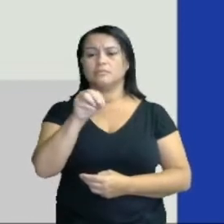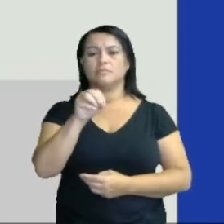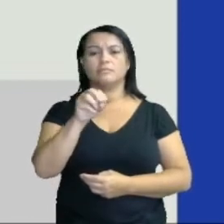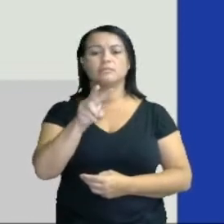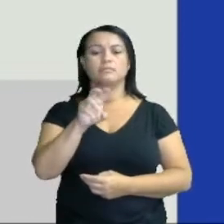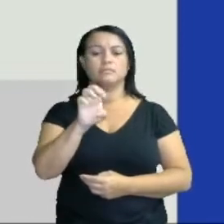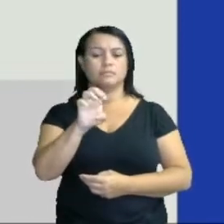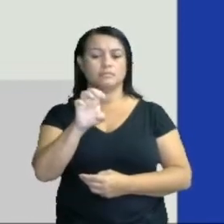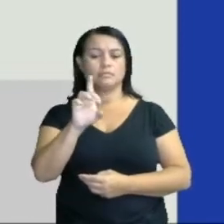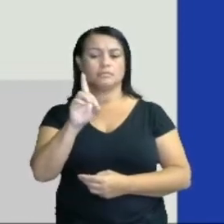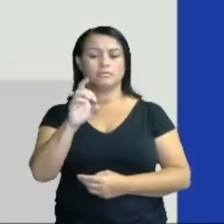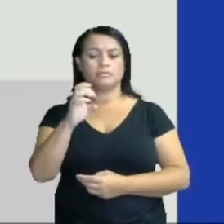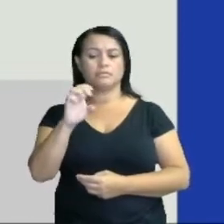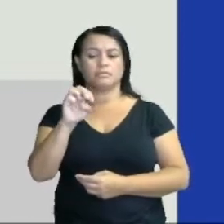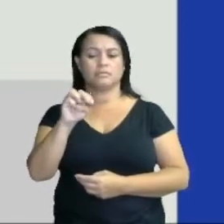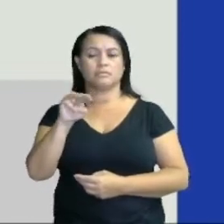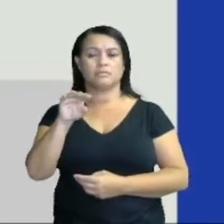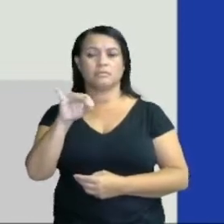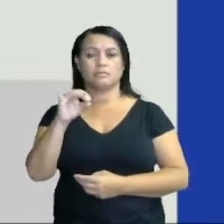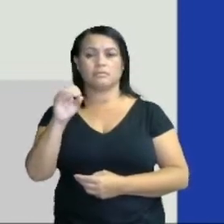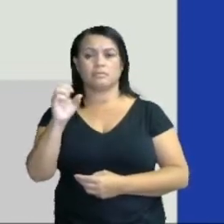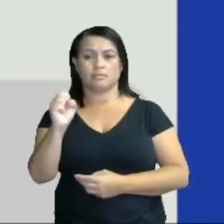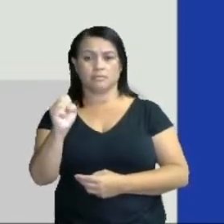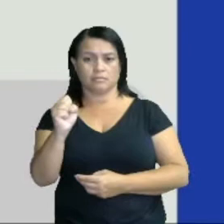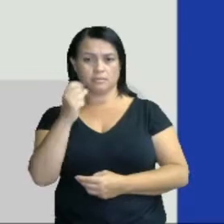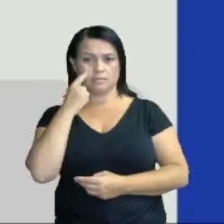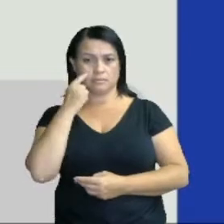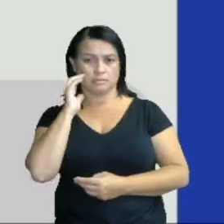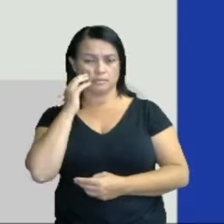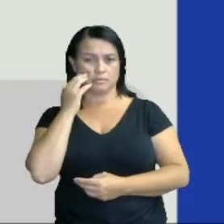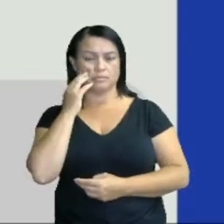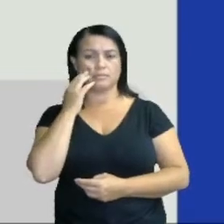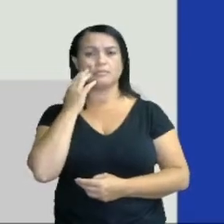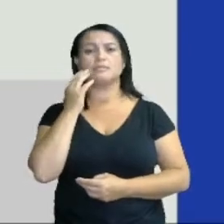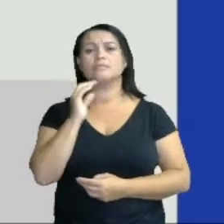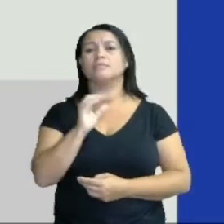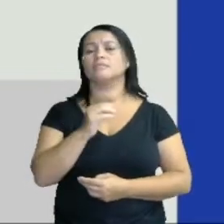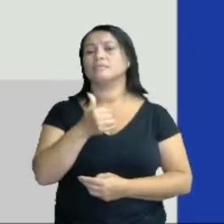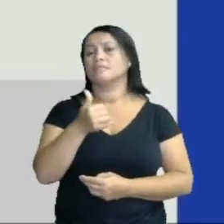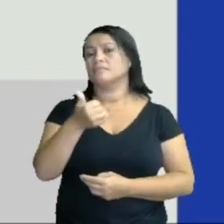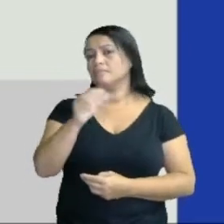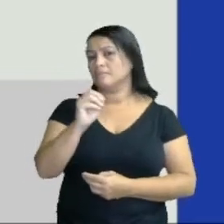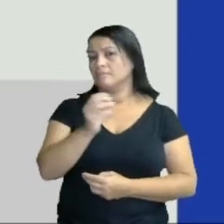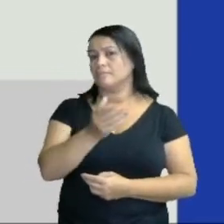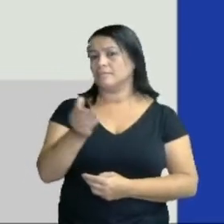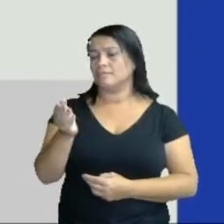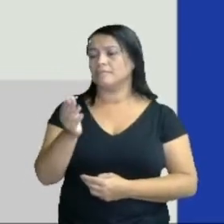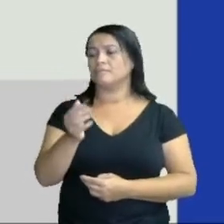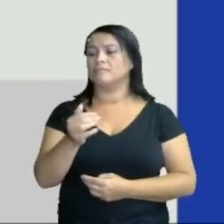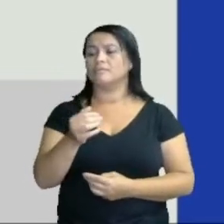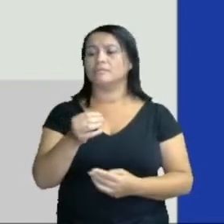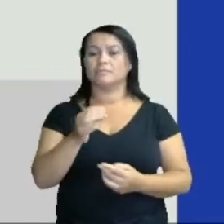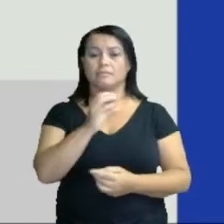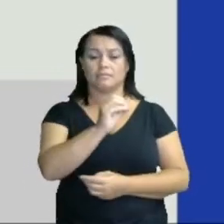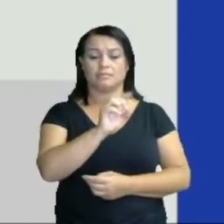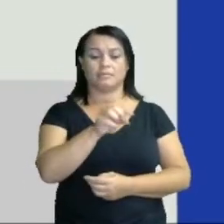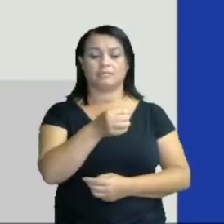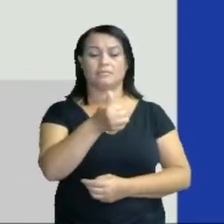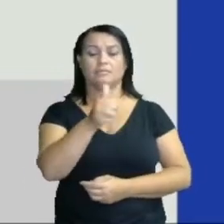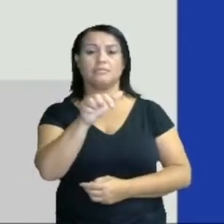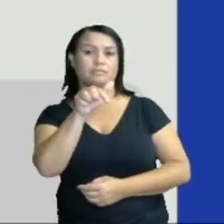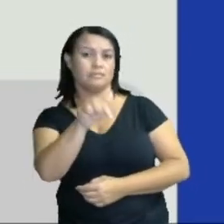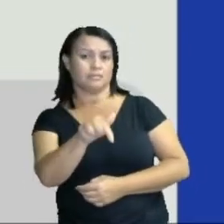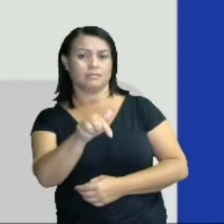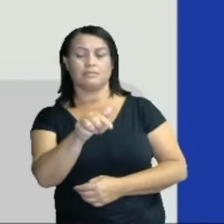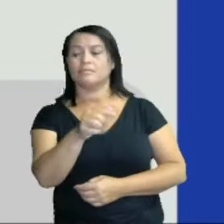décimos, tá? Então, ele está em que casa? Na casa 10, ok? Ó, eu tenho 0,17. Lê-se